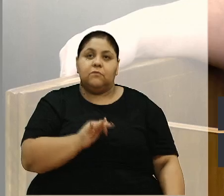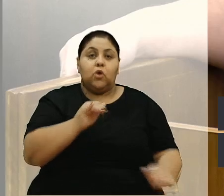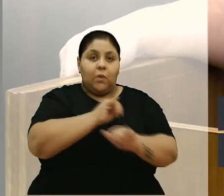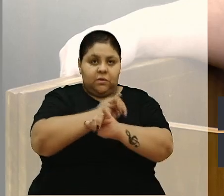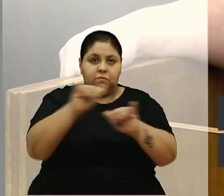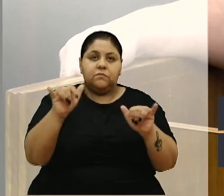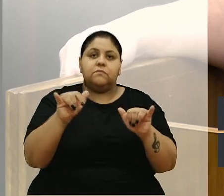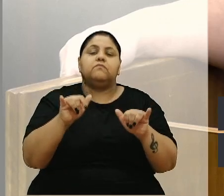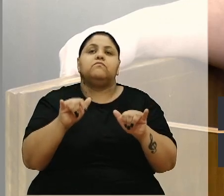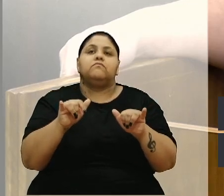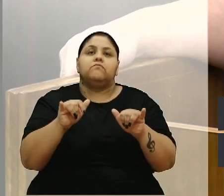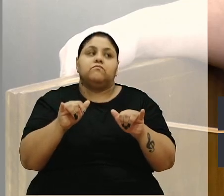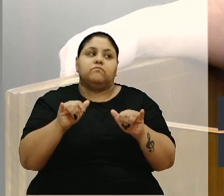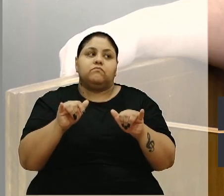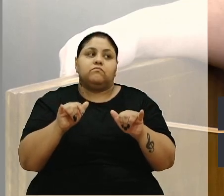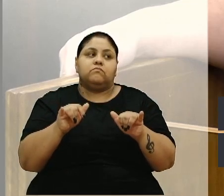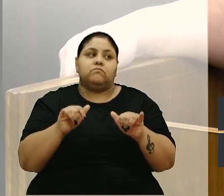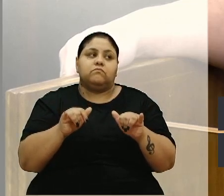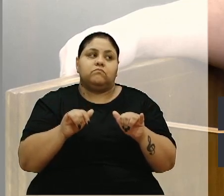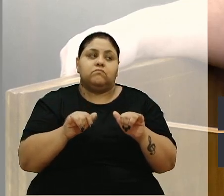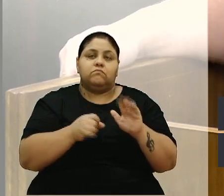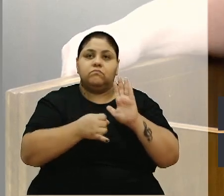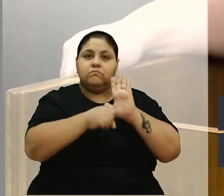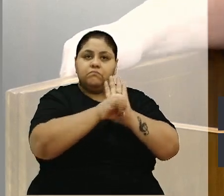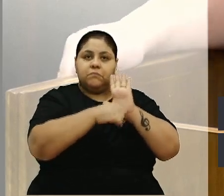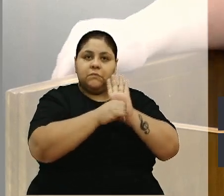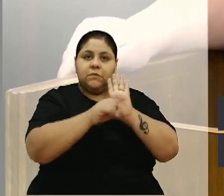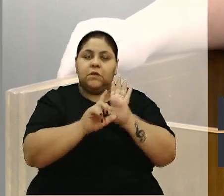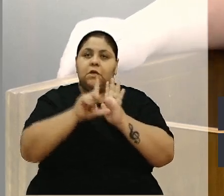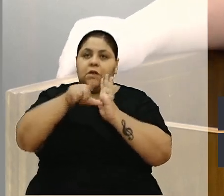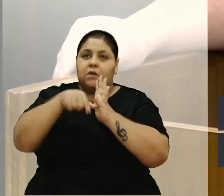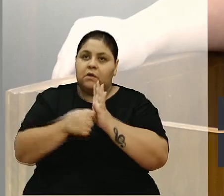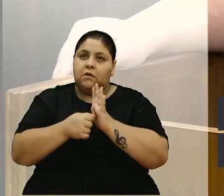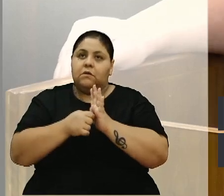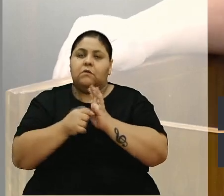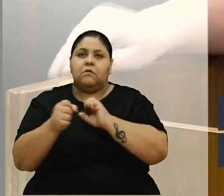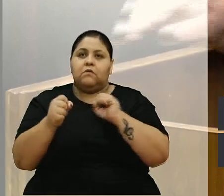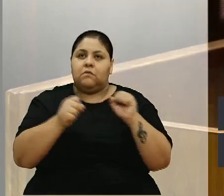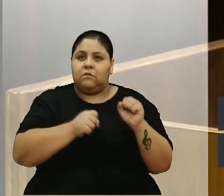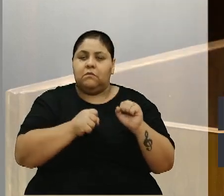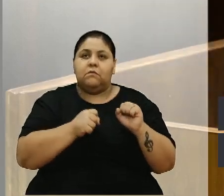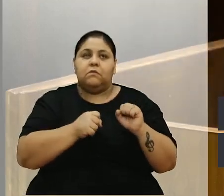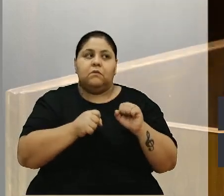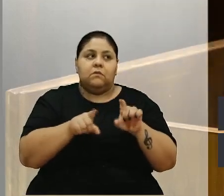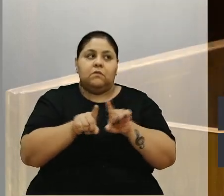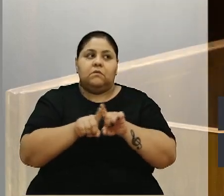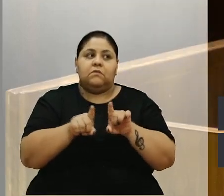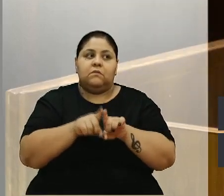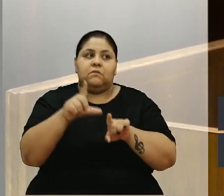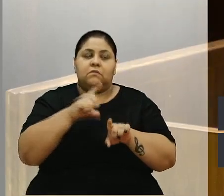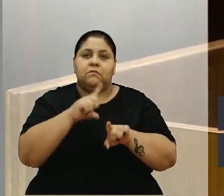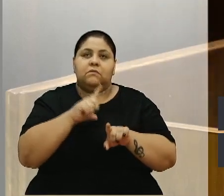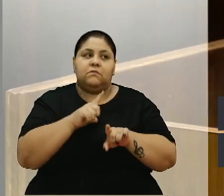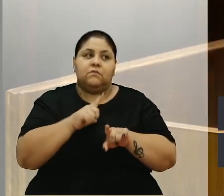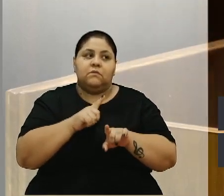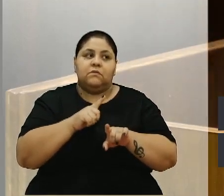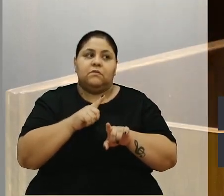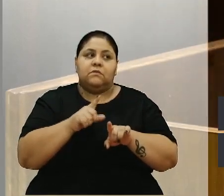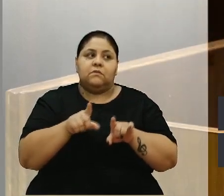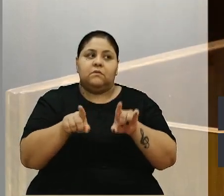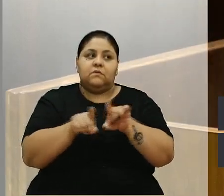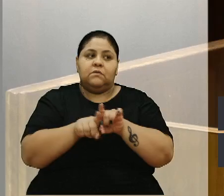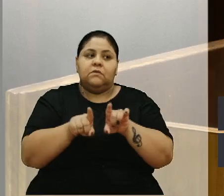né, colocar lá nos editais e logo a gente já vai poder até ter o